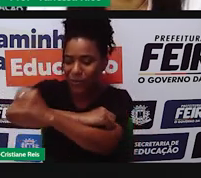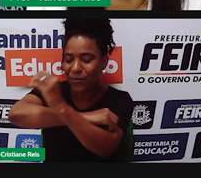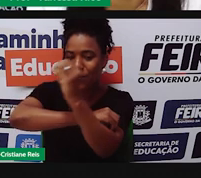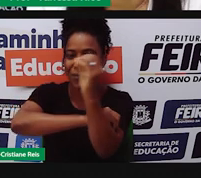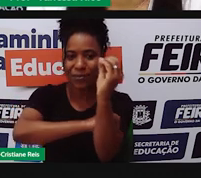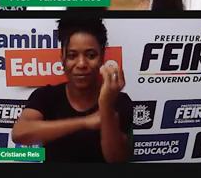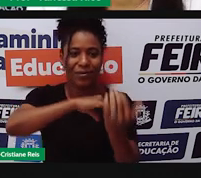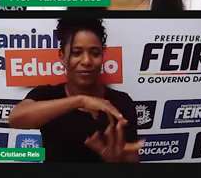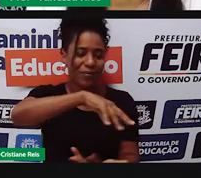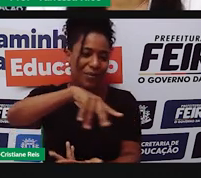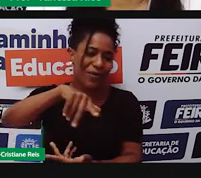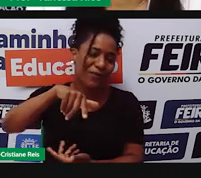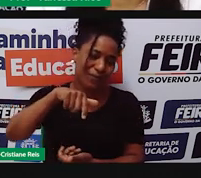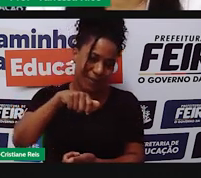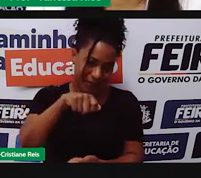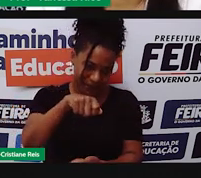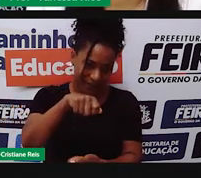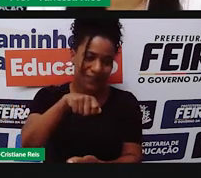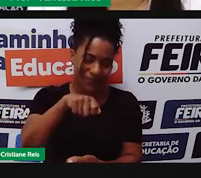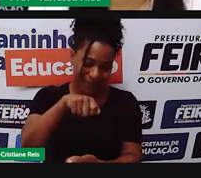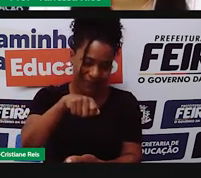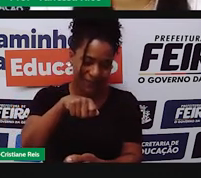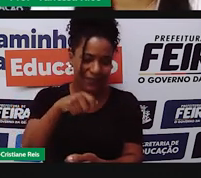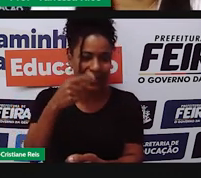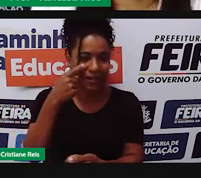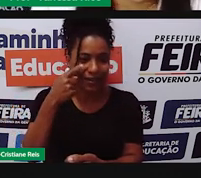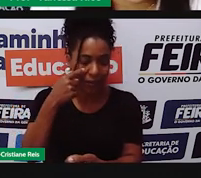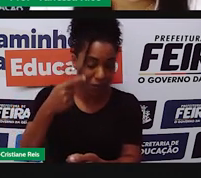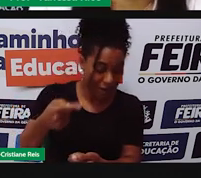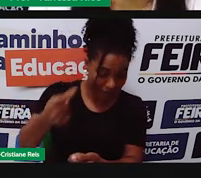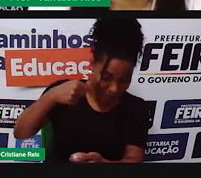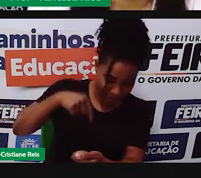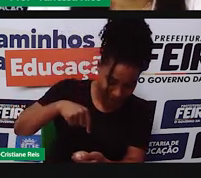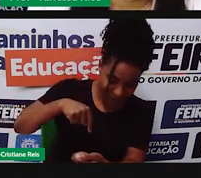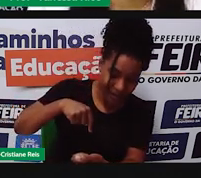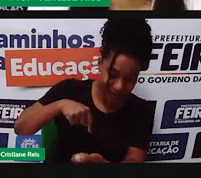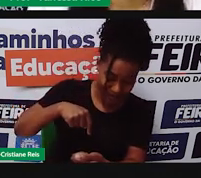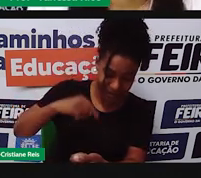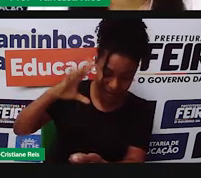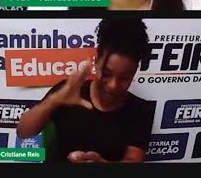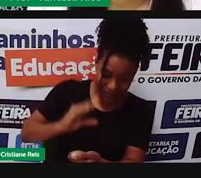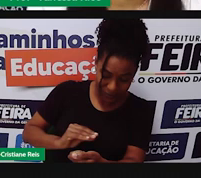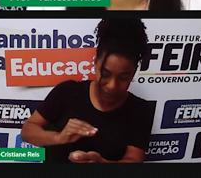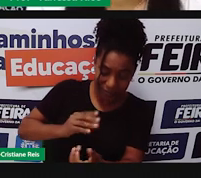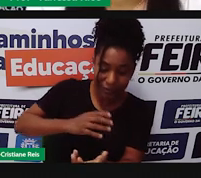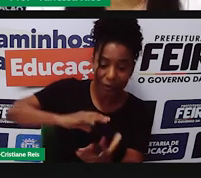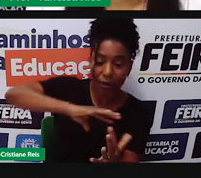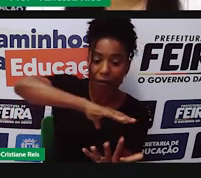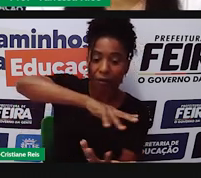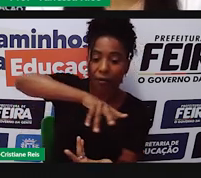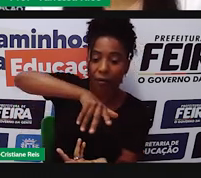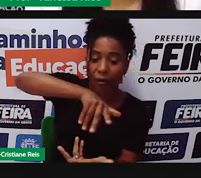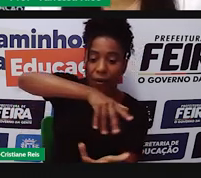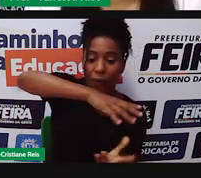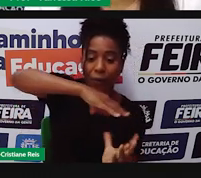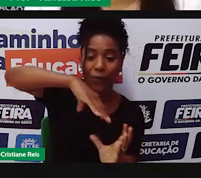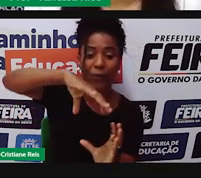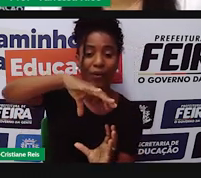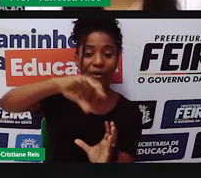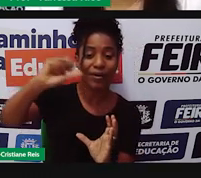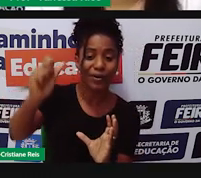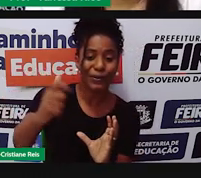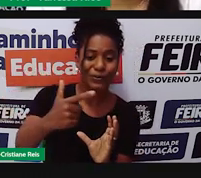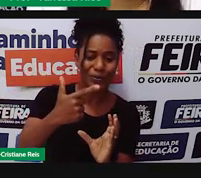luz do sol, e faz com que exista a noite. E aí a gente percebe com sol e sem